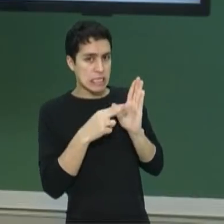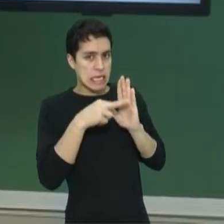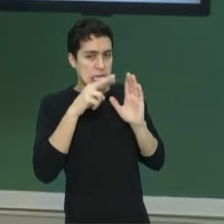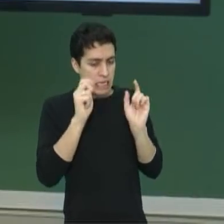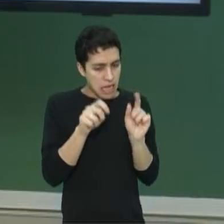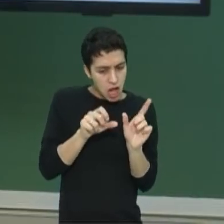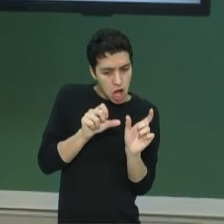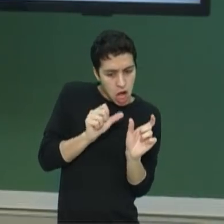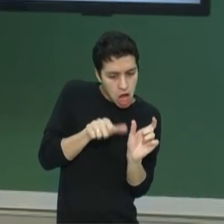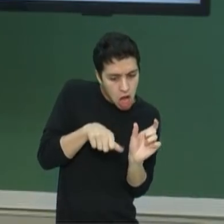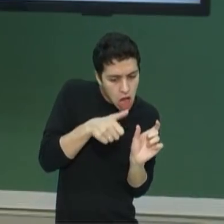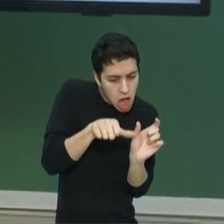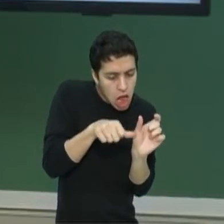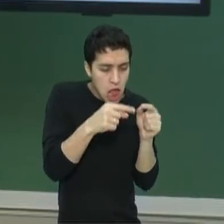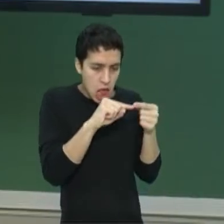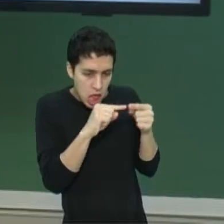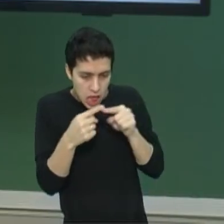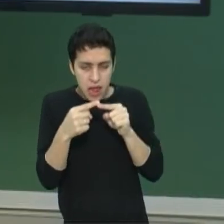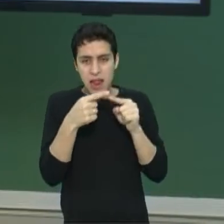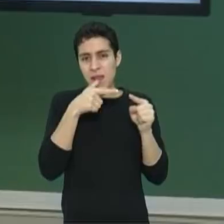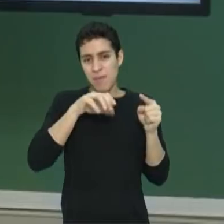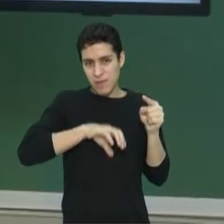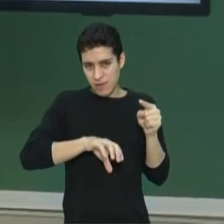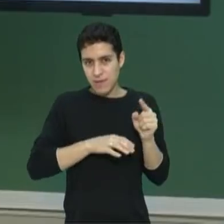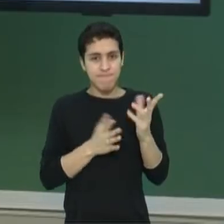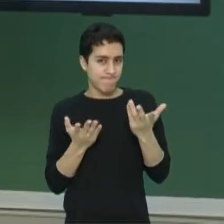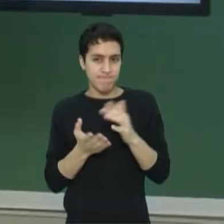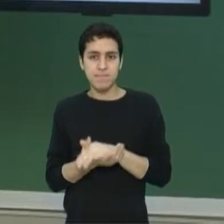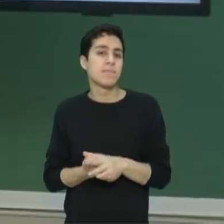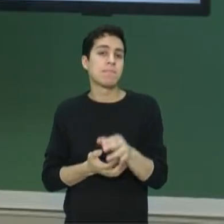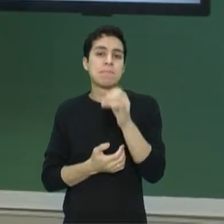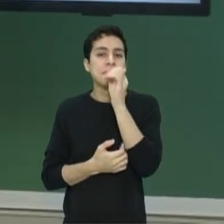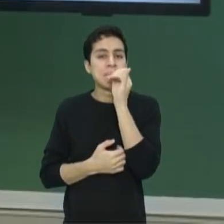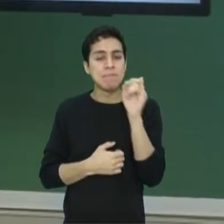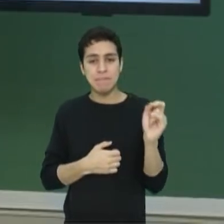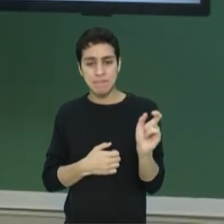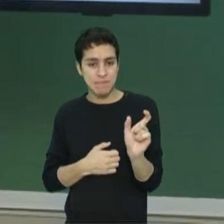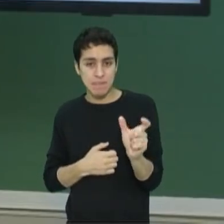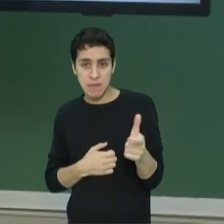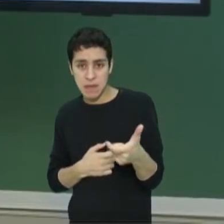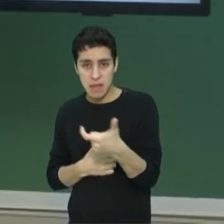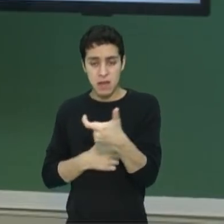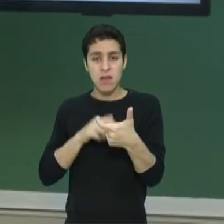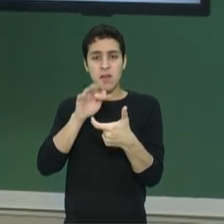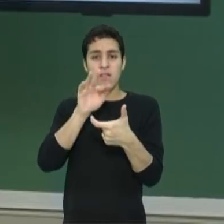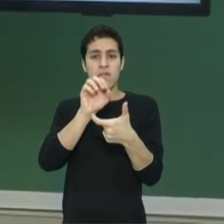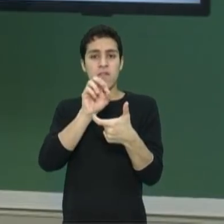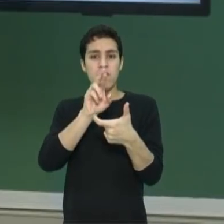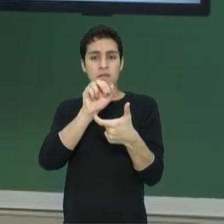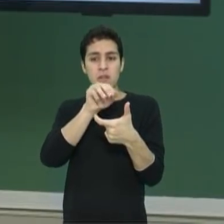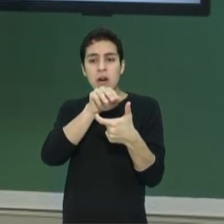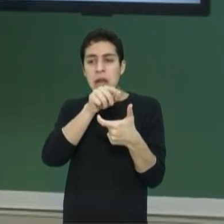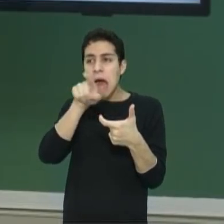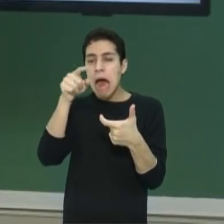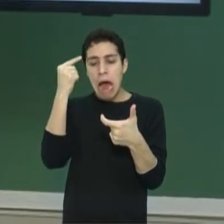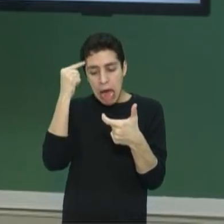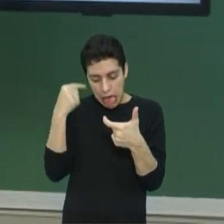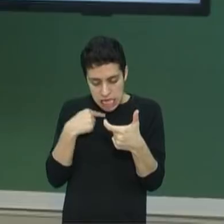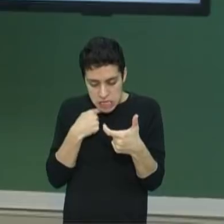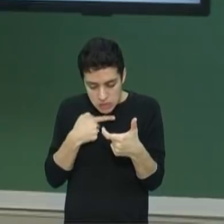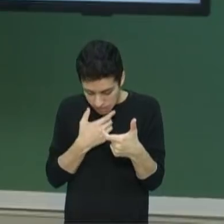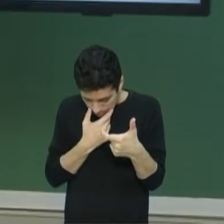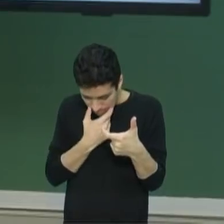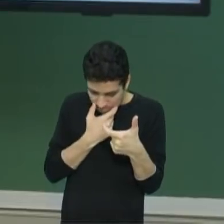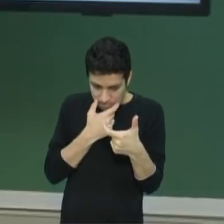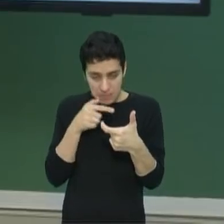conjugar dentro da língua portuguesa. Né? Então, quando eu pego uma palavra lá, por exemplo, foram, e eu fico em dúvida, eu penso, será